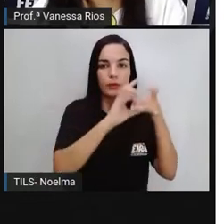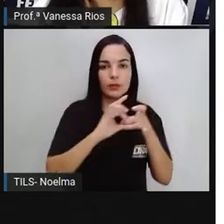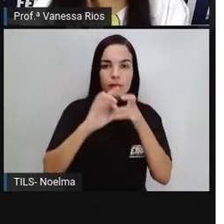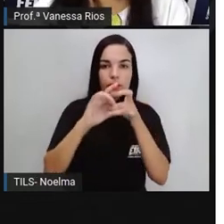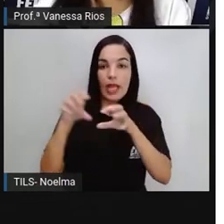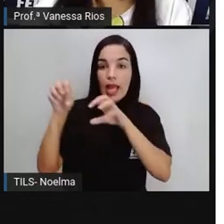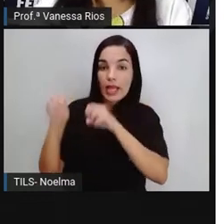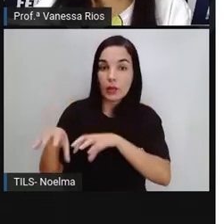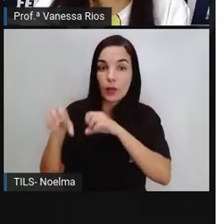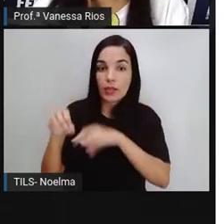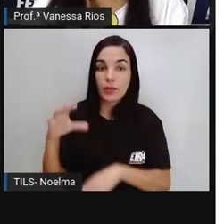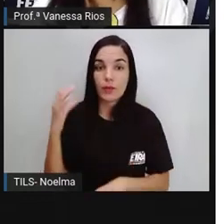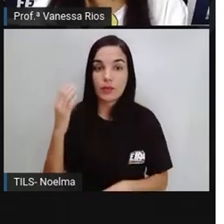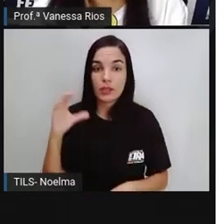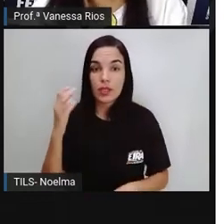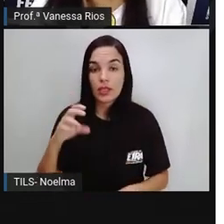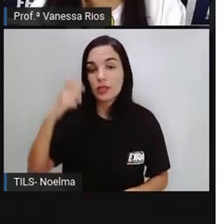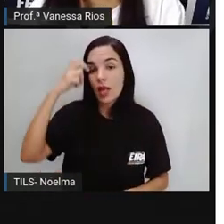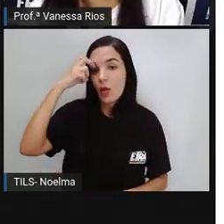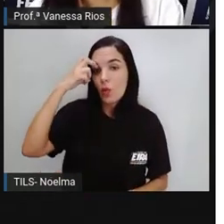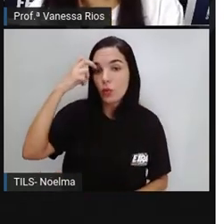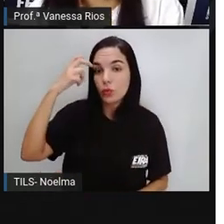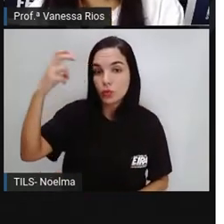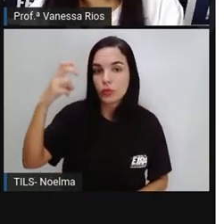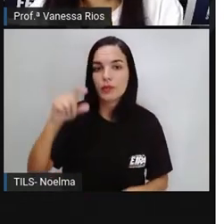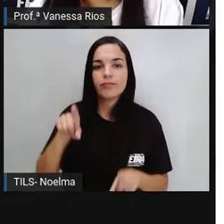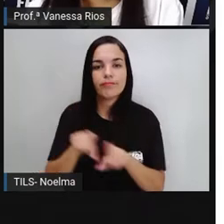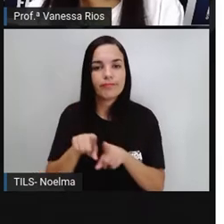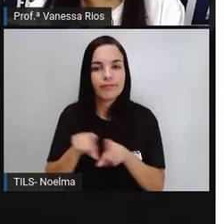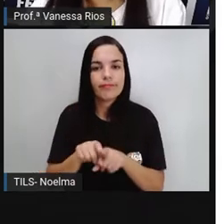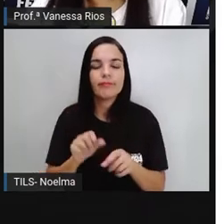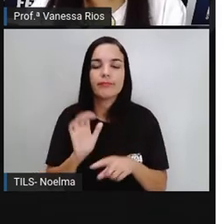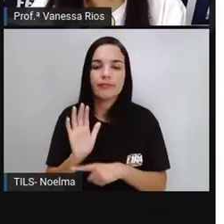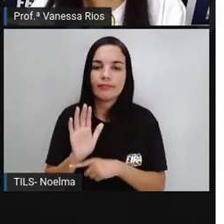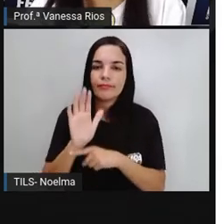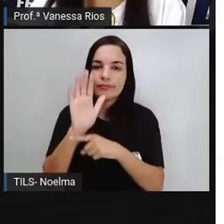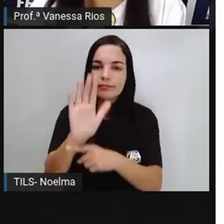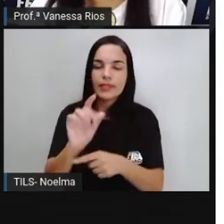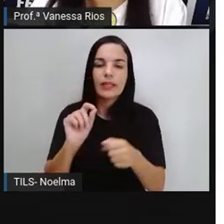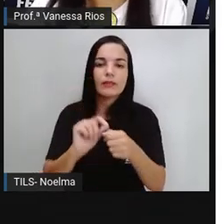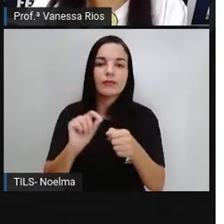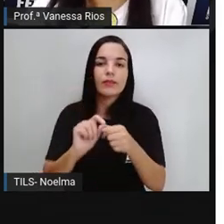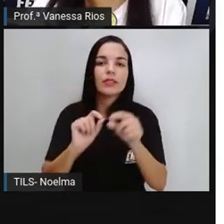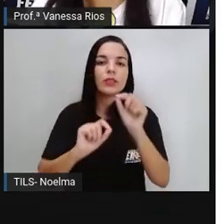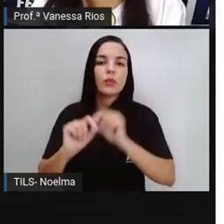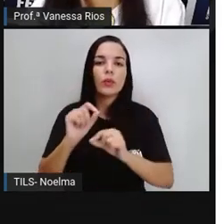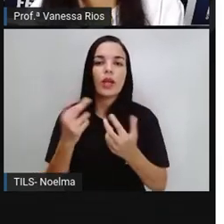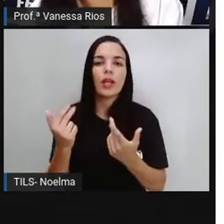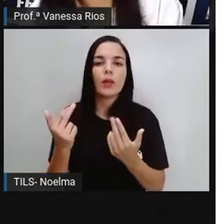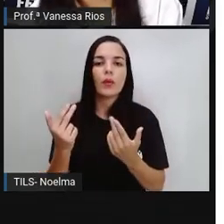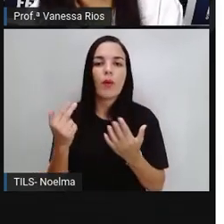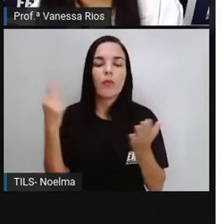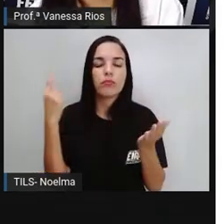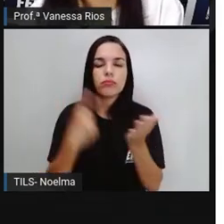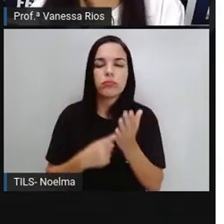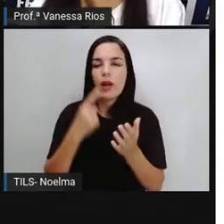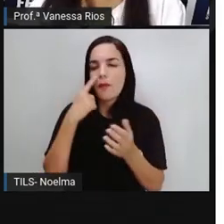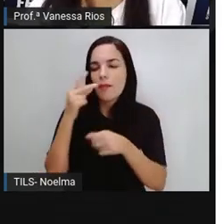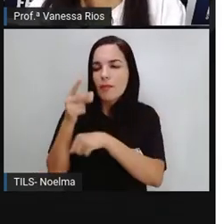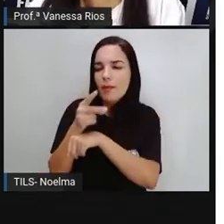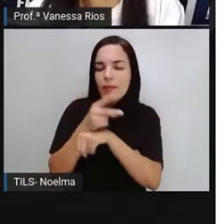agência especializada das Nações Unidas. A Unesco faz o mesmo processo de identificação,